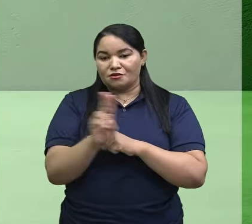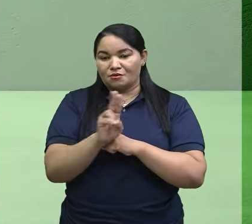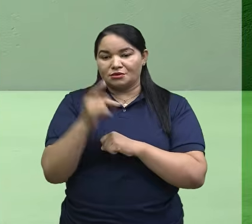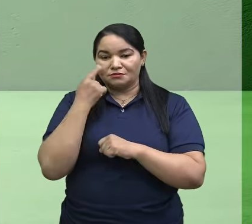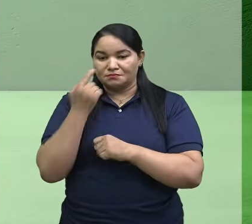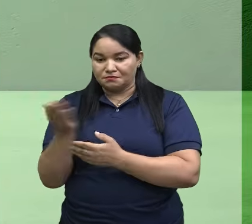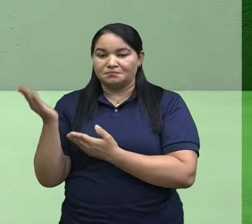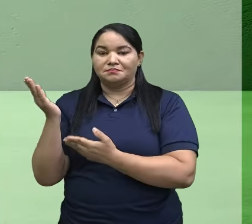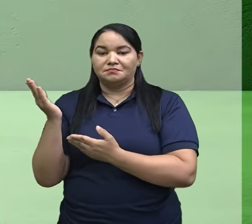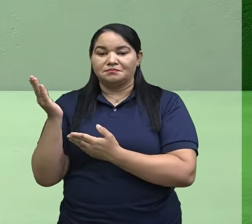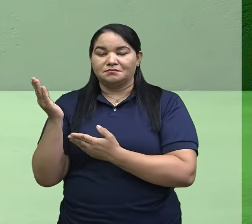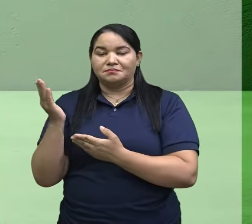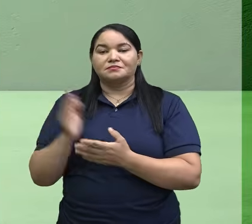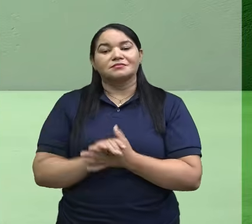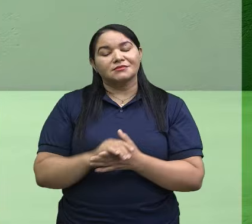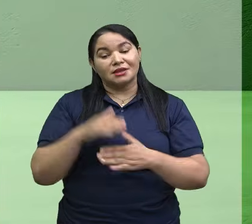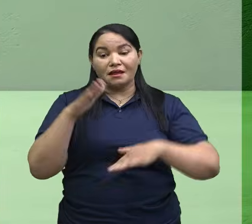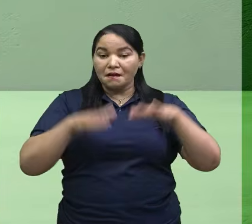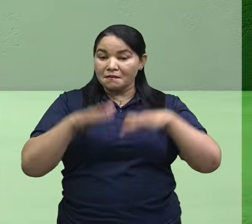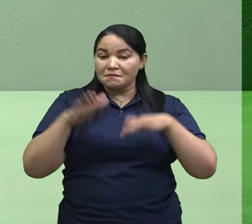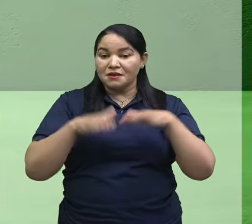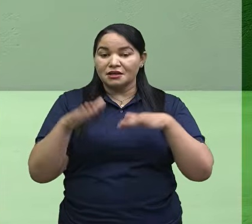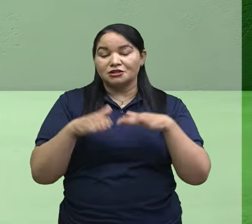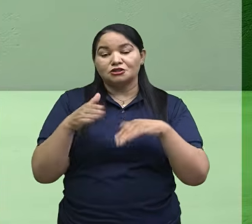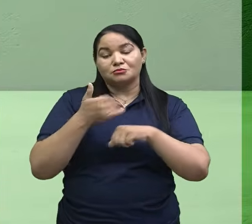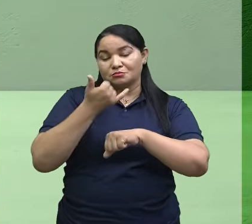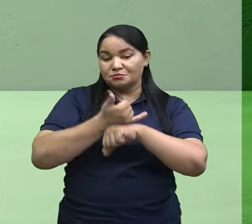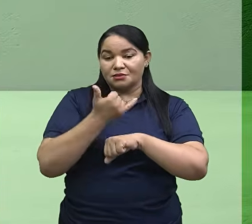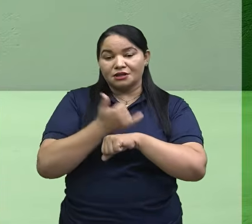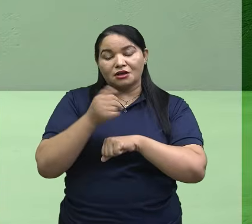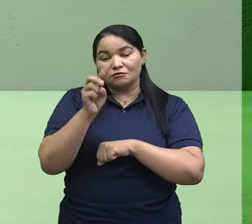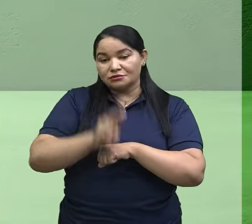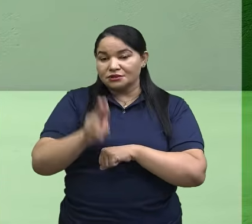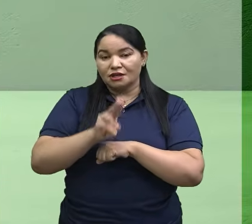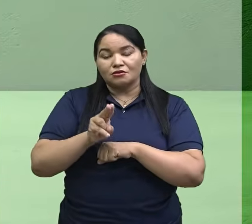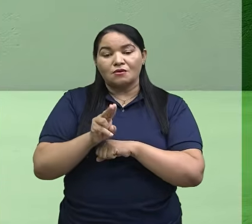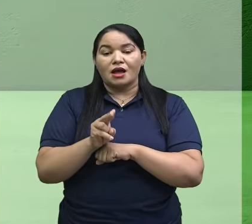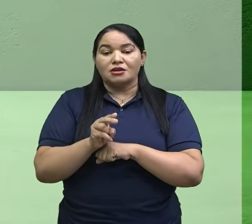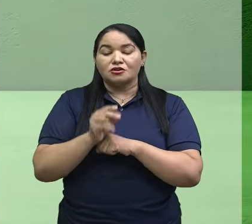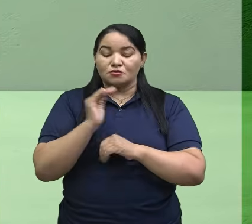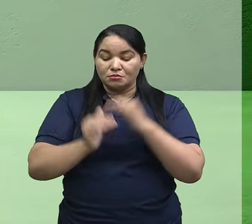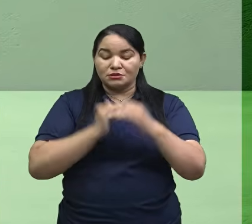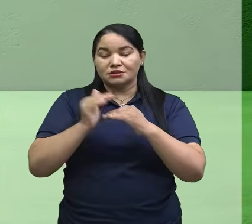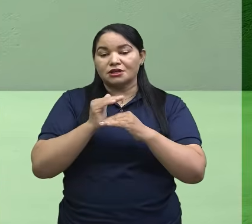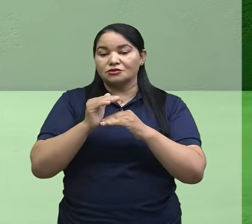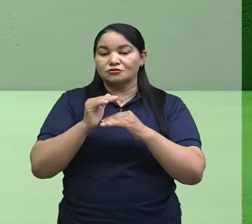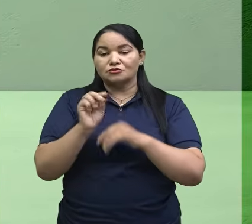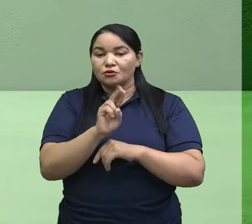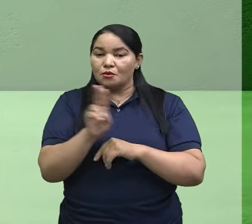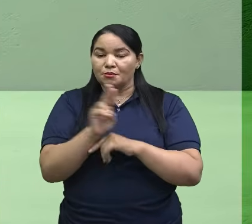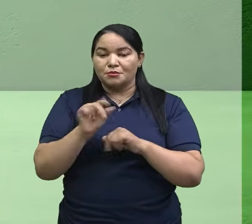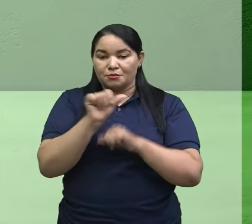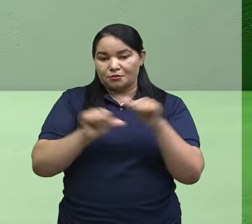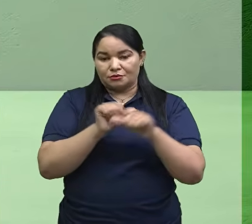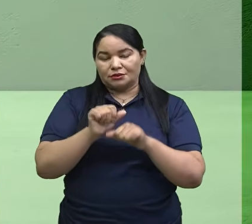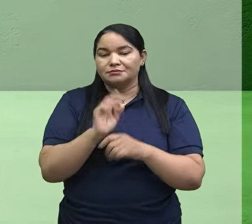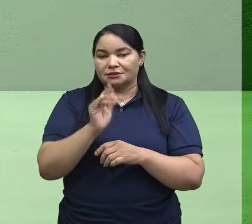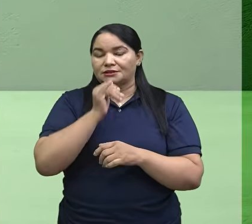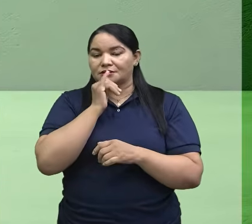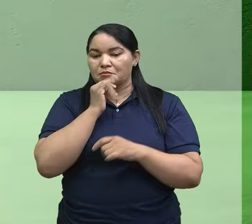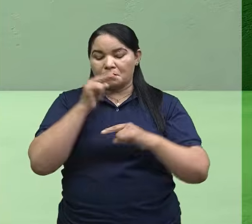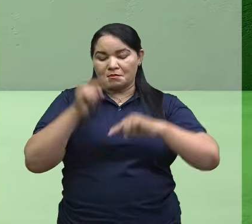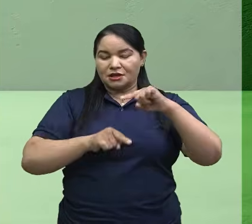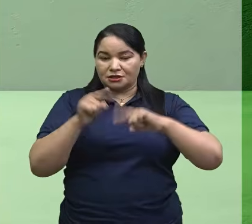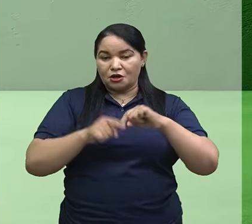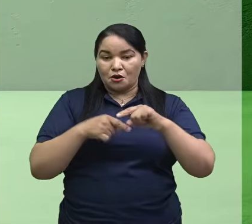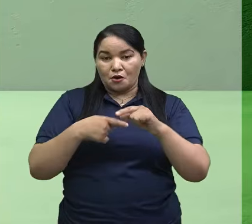do metal que é utilizado esse revestimento, o nome do processo também pode mudar. Para o caso do revestimento de peças de